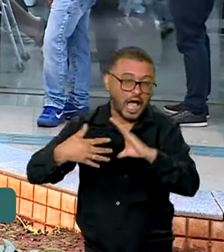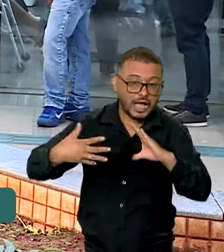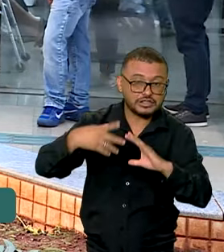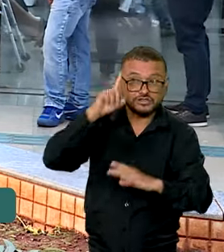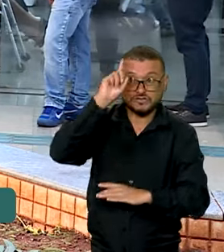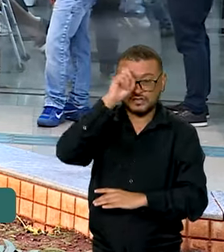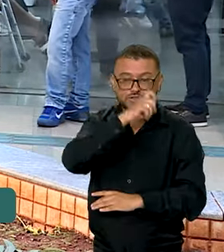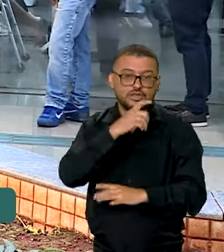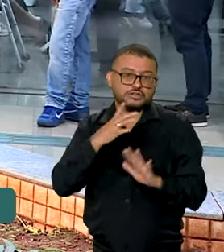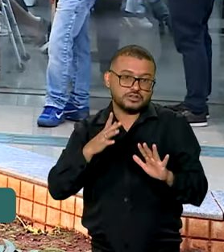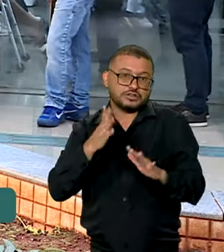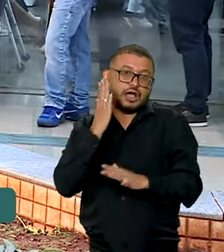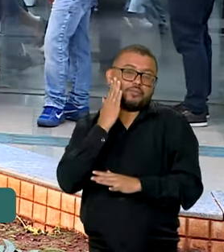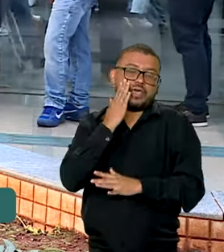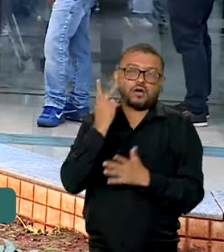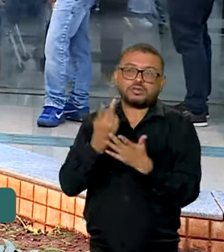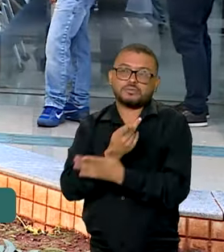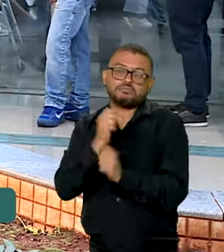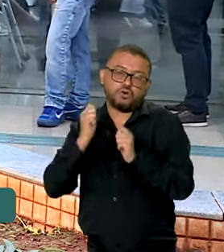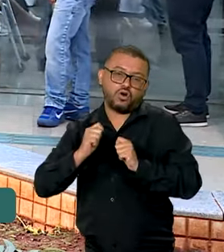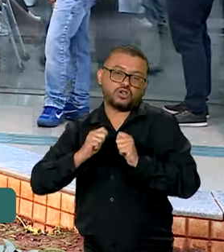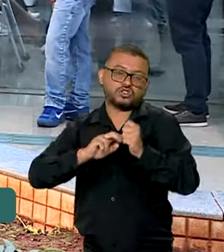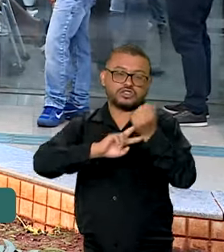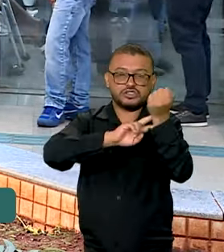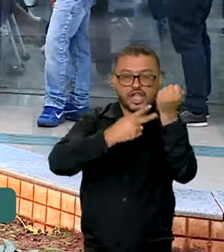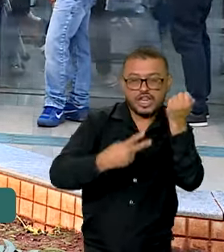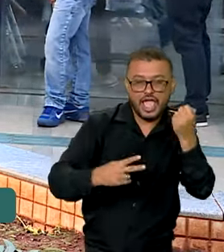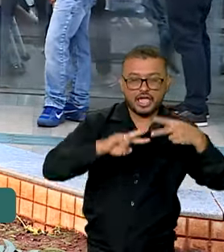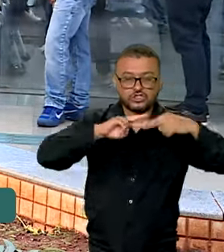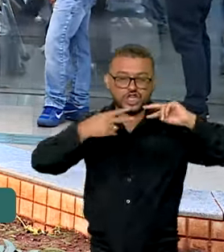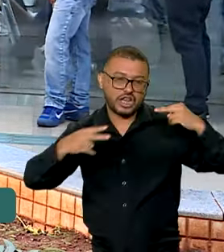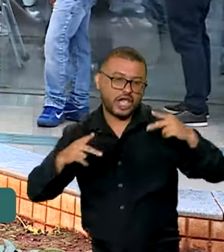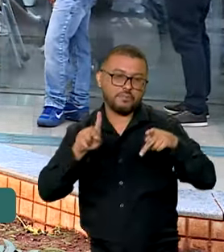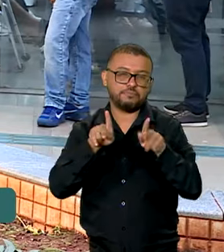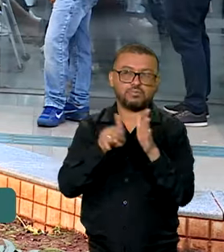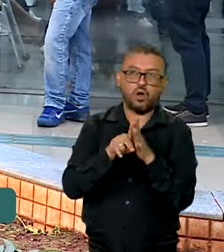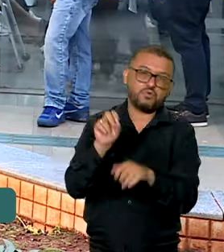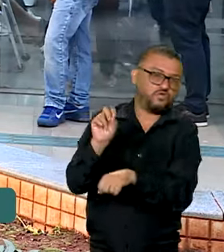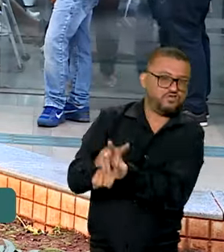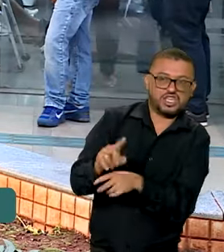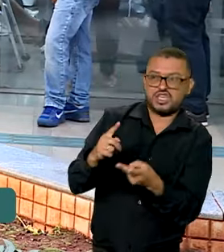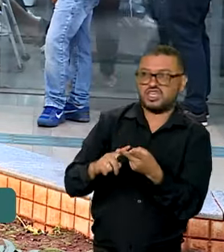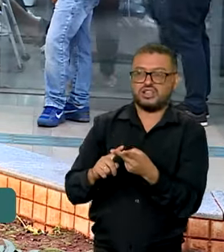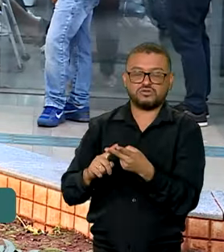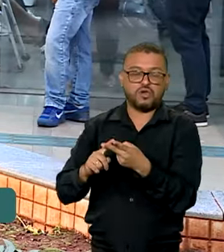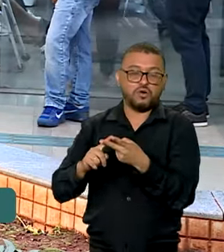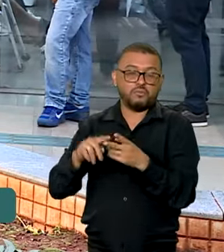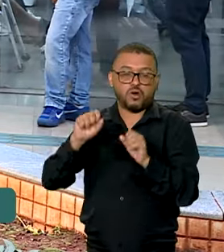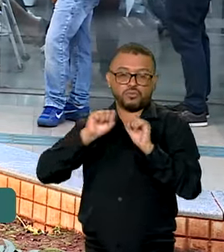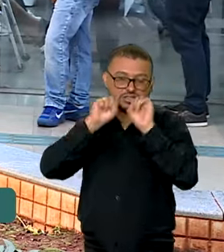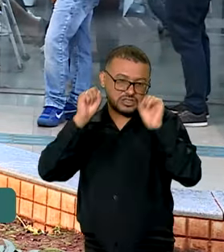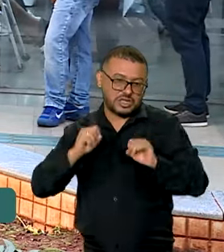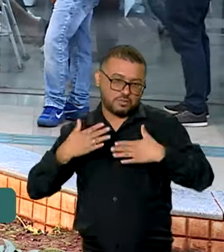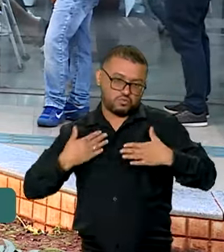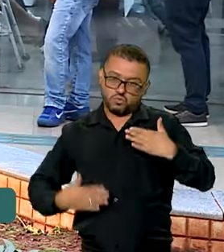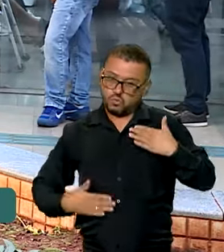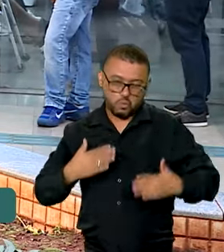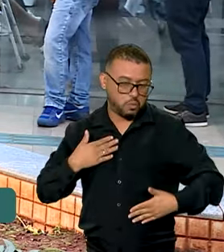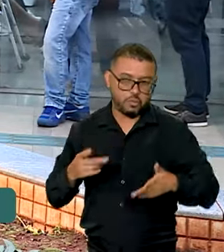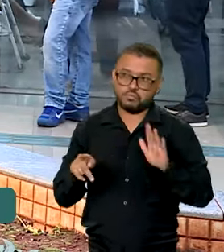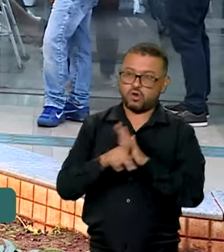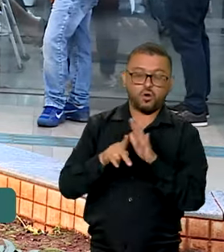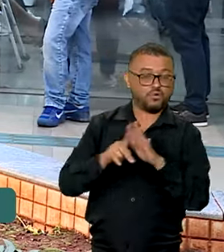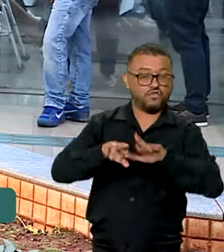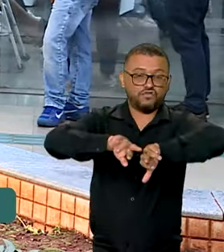podem estar associadas a fatores genéticos, ambientais, infecciosos, imunológicos, entre outras. A